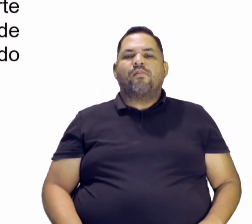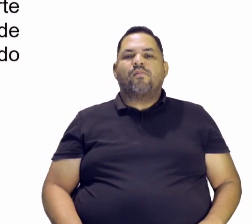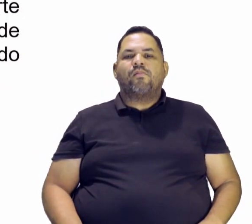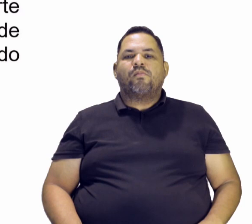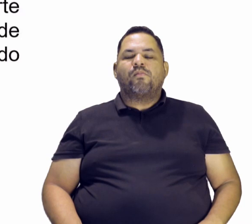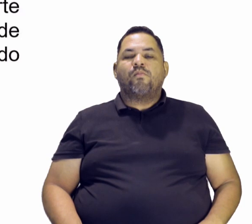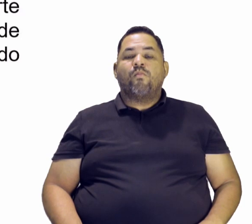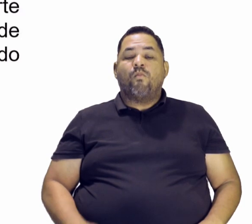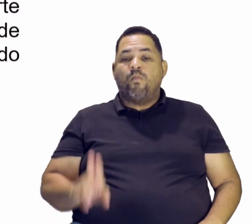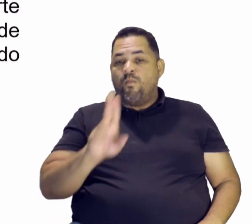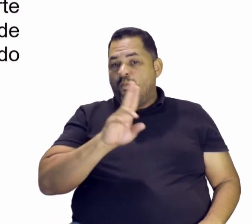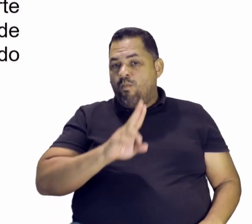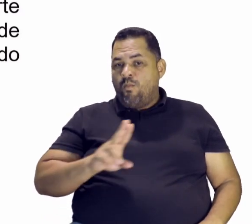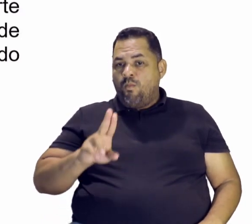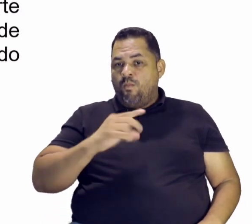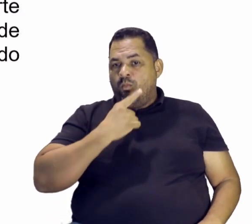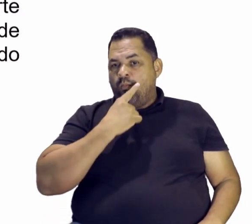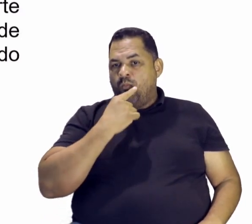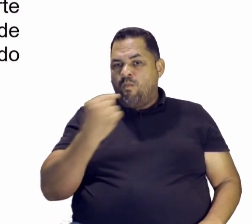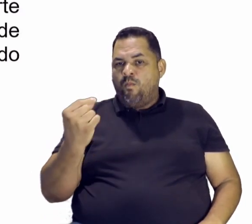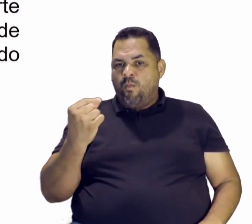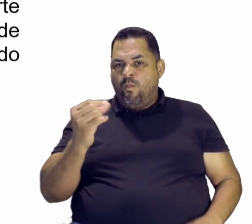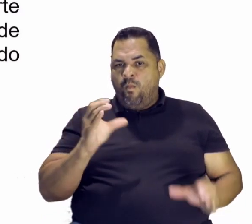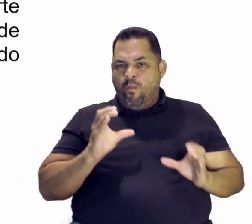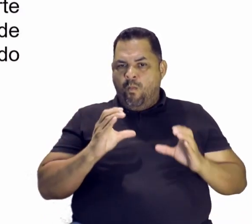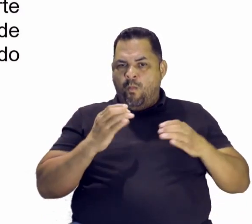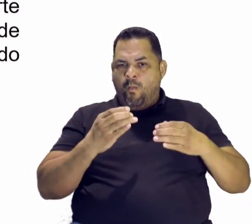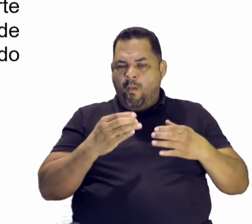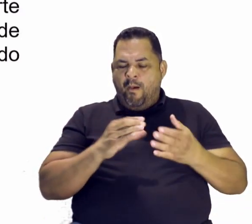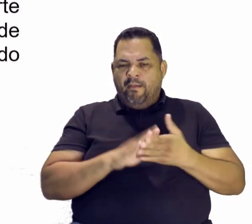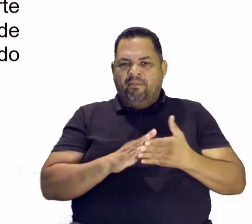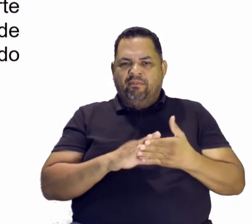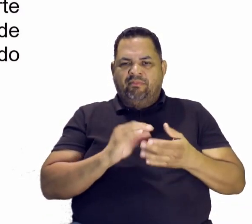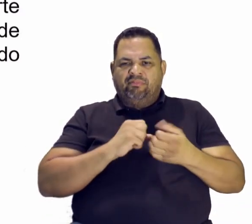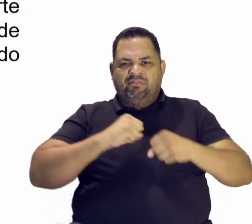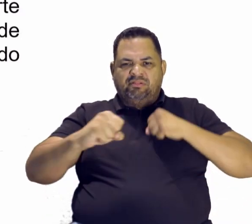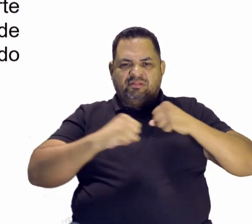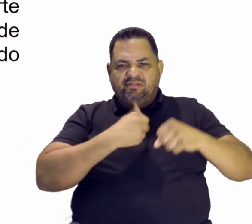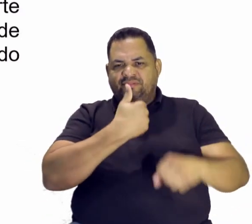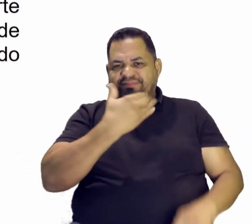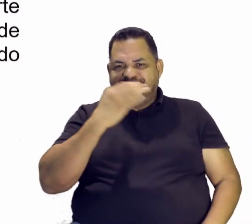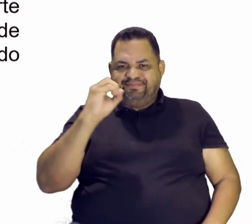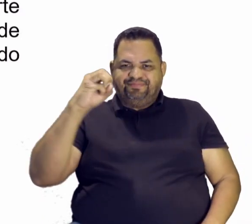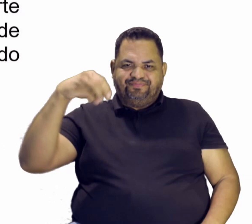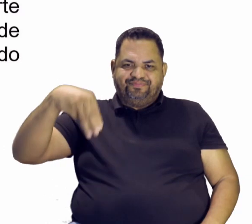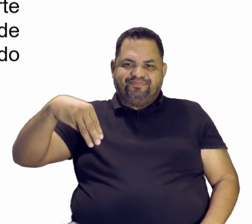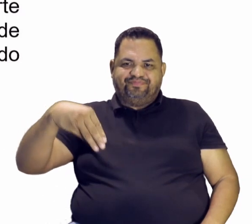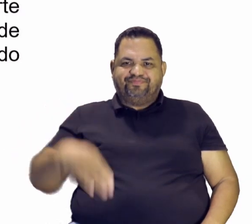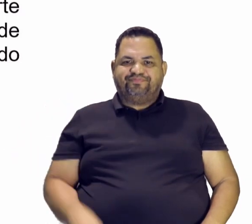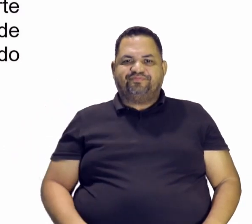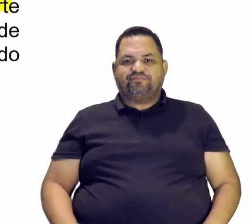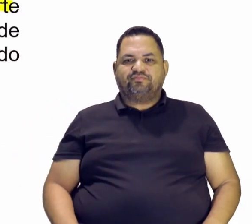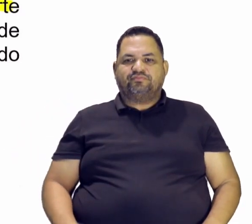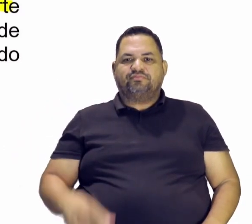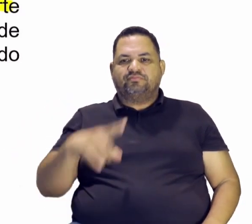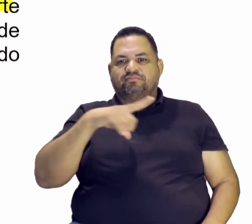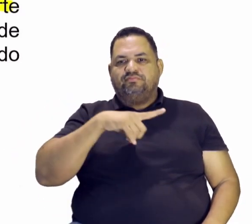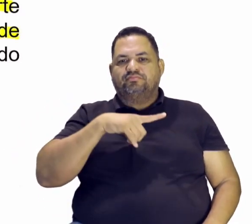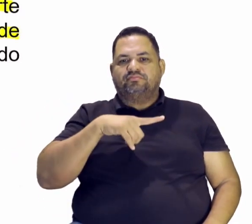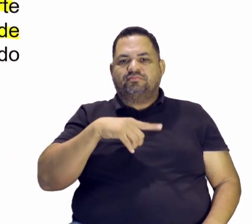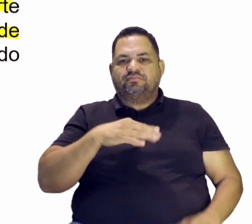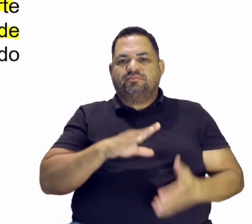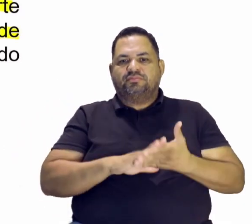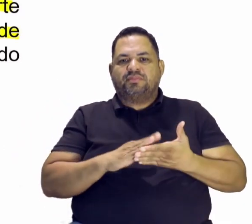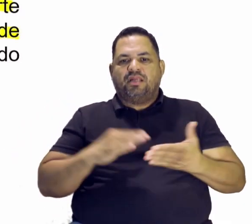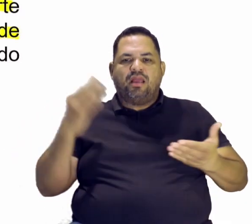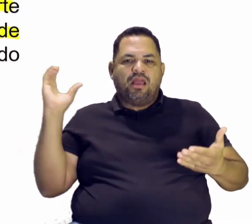dessa utilização a saída de um bloco de partida numa corrida aí de 100 metros, certo? A gente tem a execução de um corte